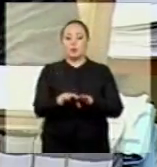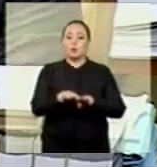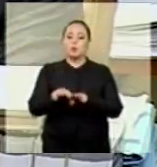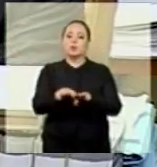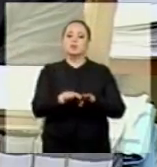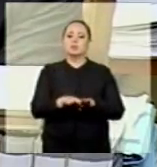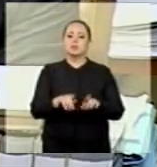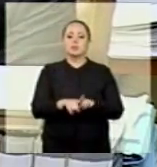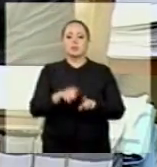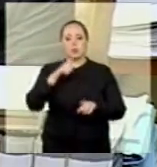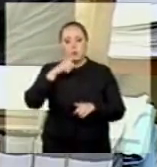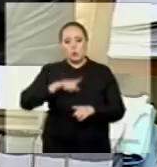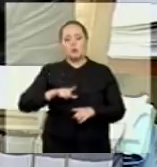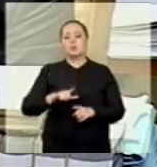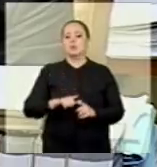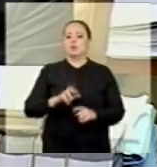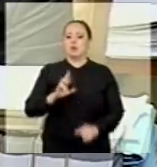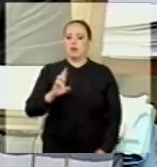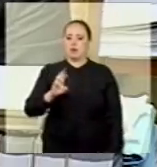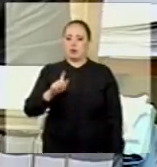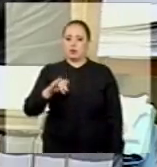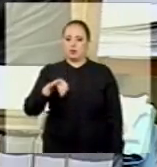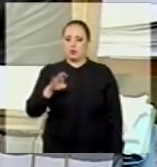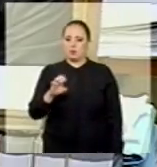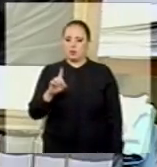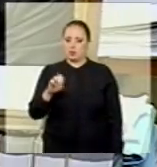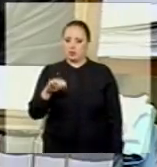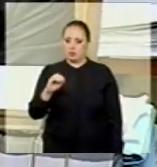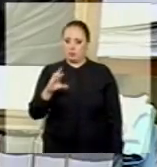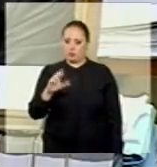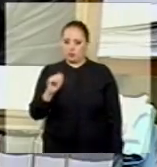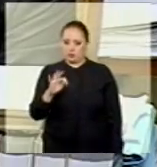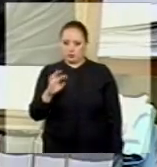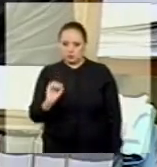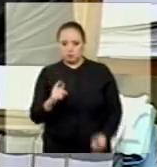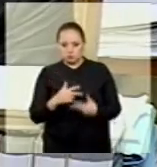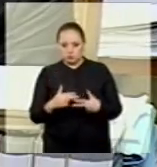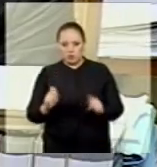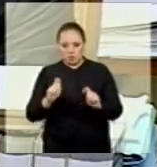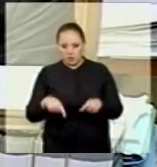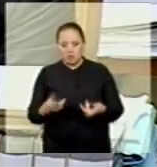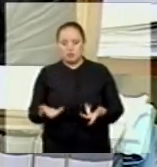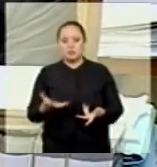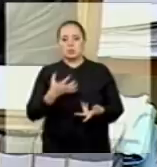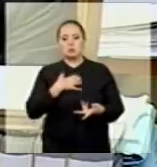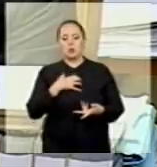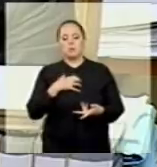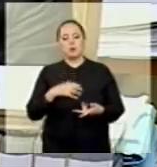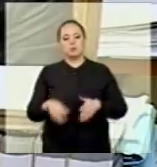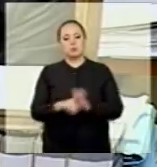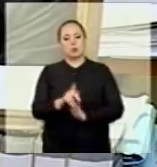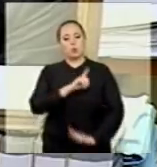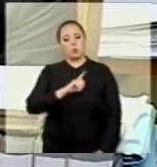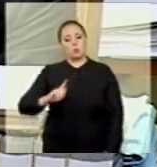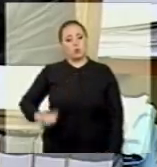conquista básica do regime democrático, constitui consequência necessária da forma republicana de governo